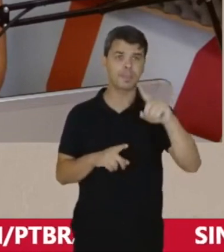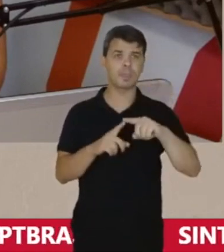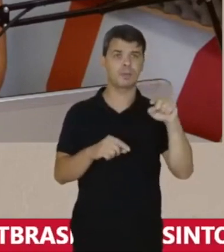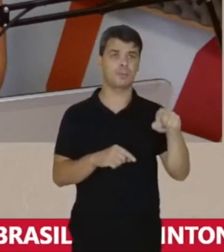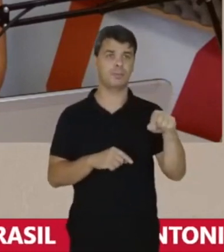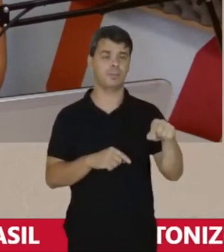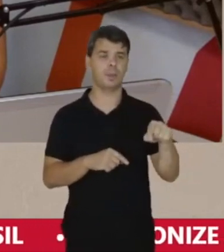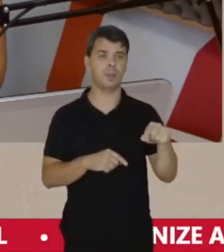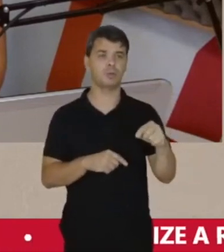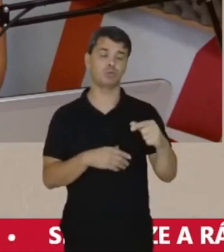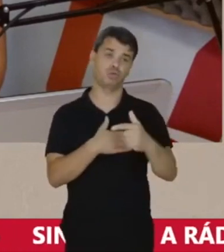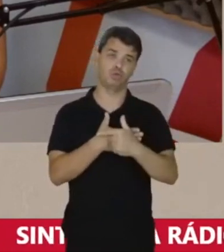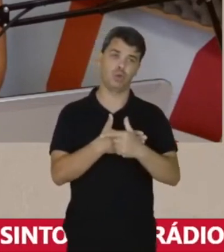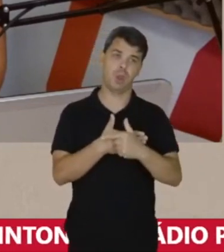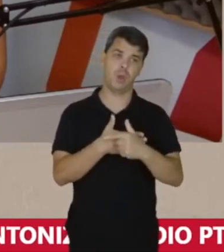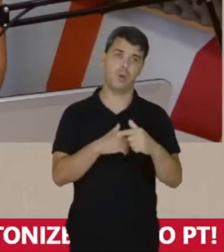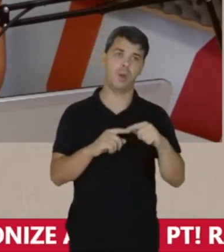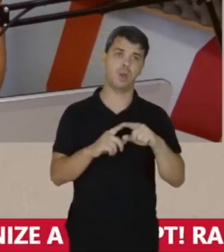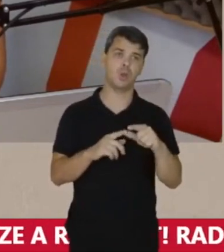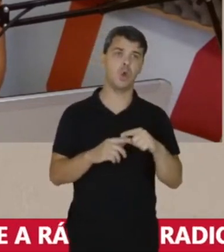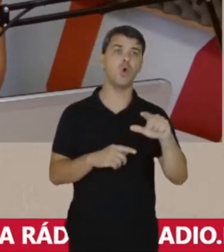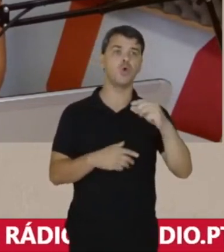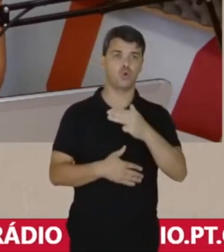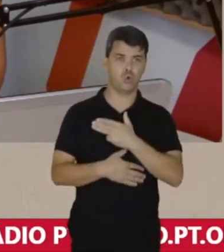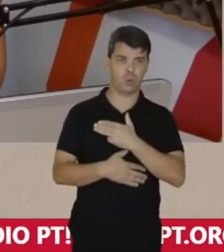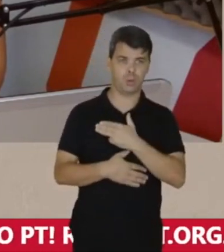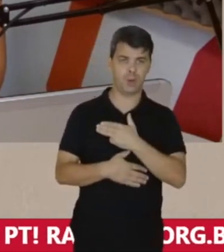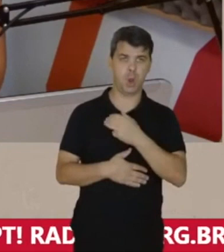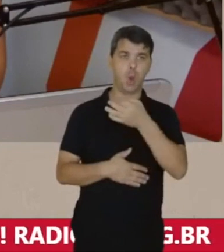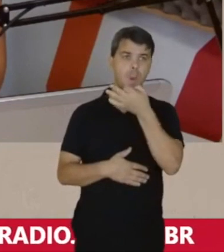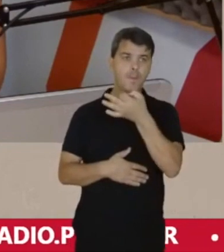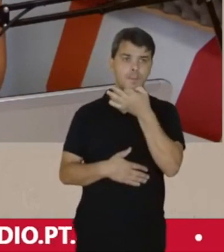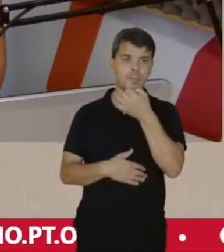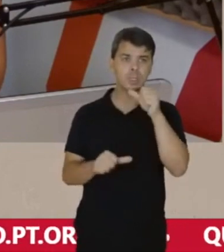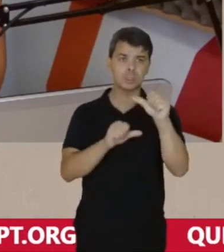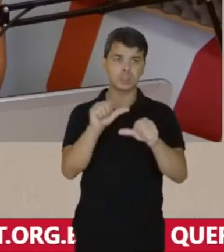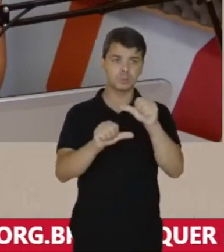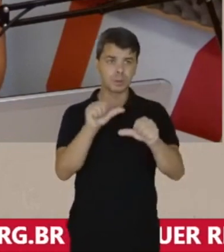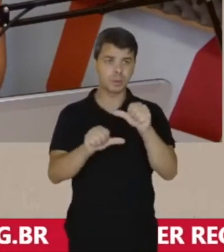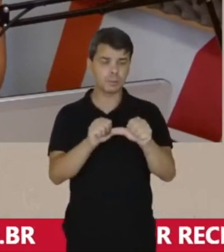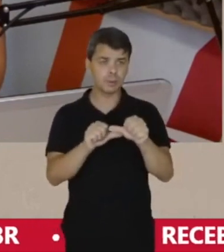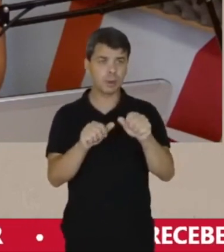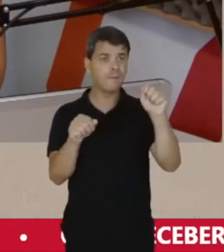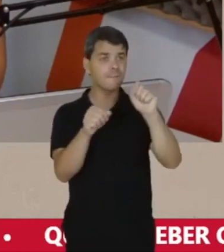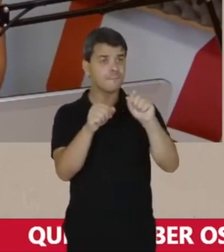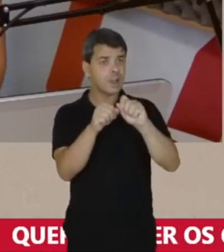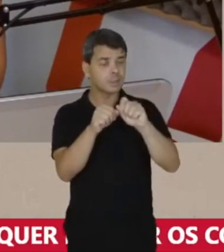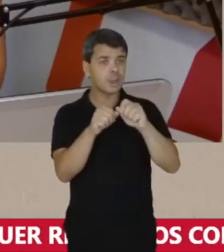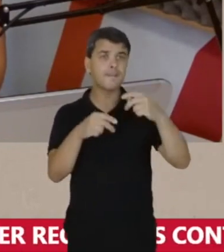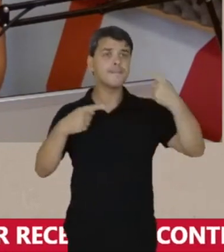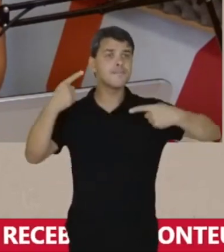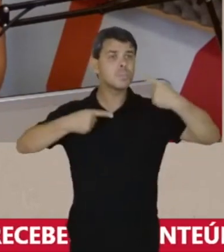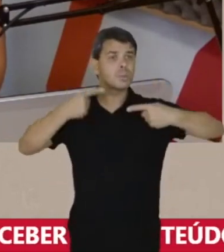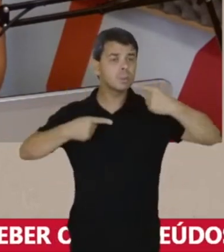aqui uma vez no nosso jornal, que o Lula tem falado muito isso. Você quer transformar a política, então faça a política. você